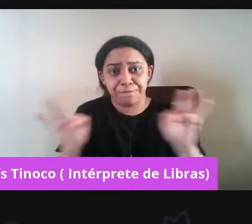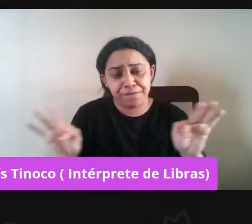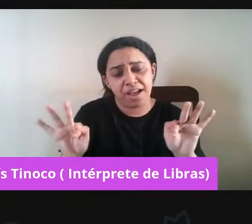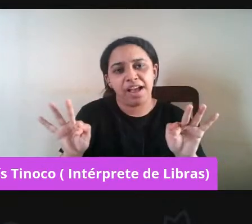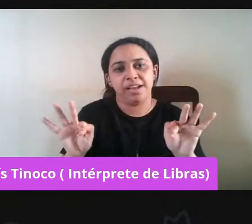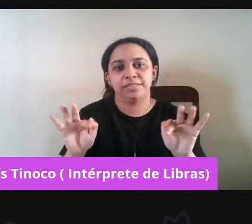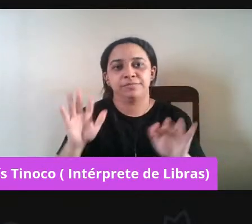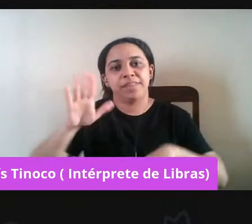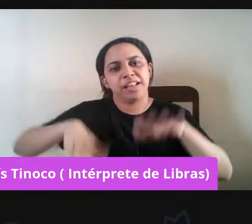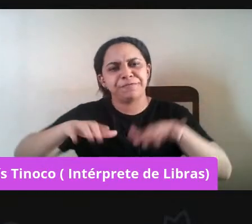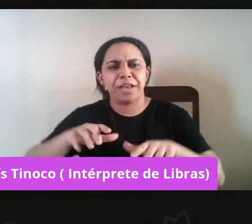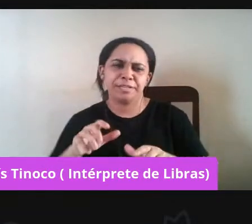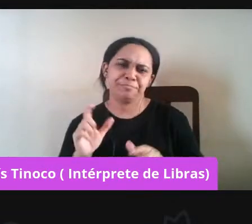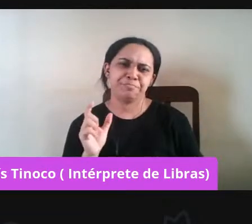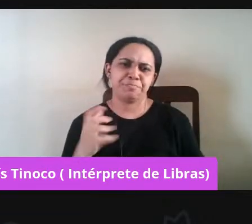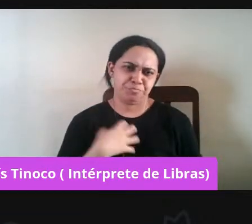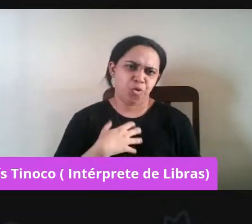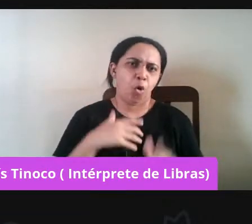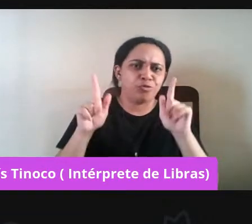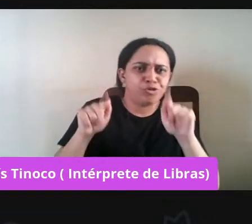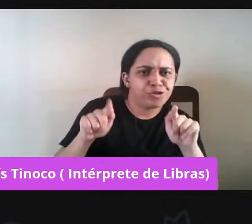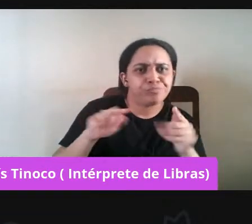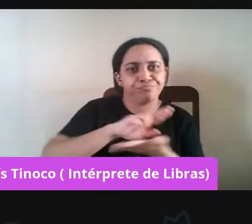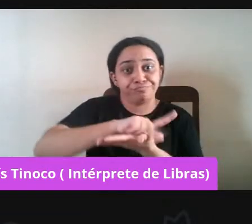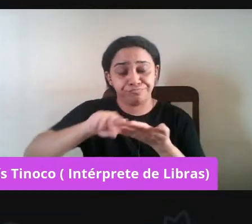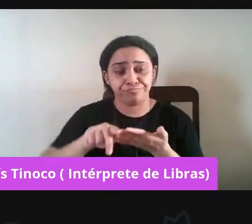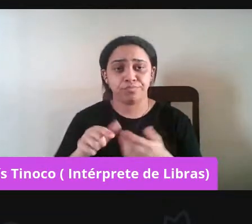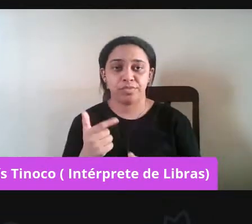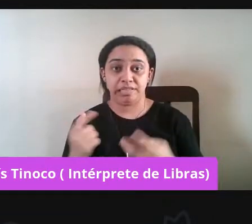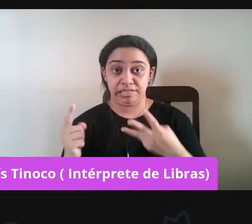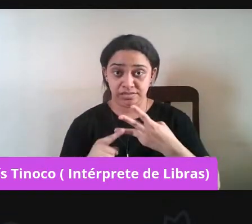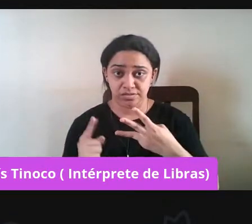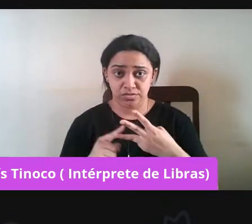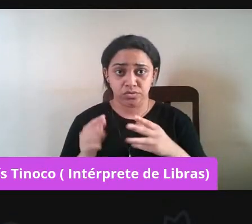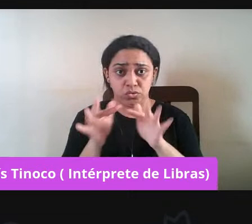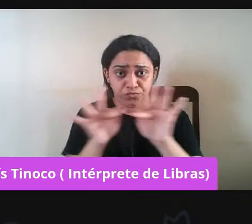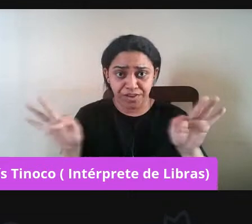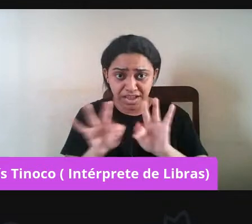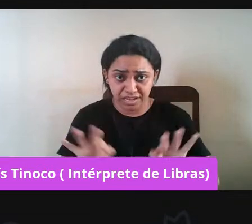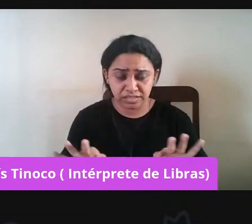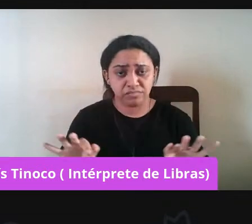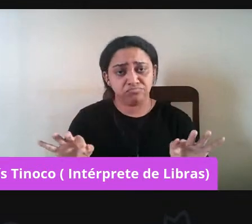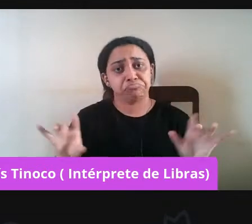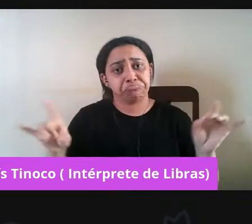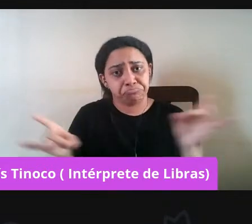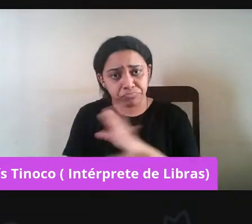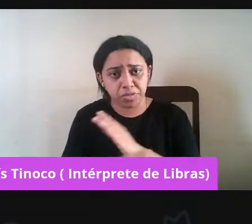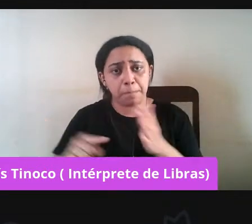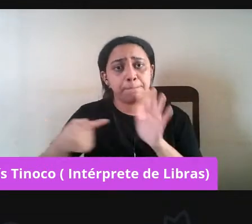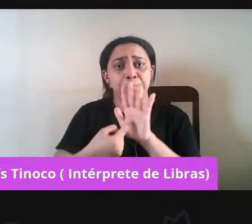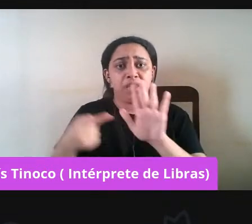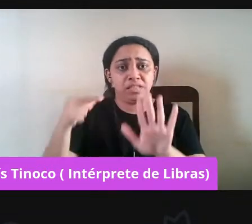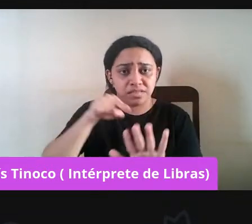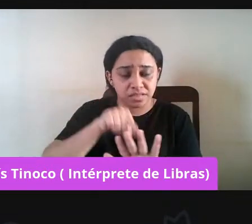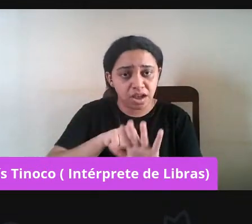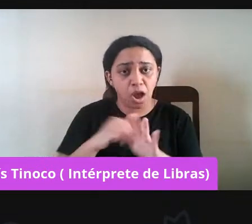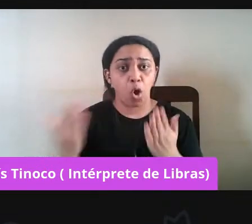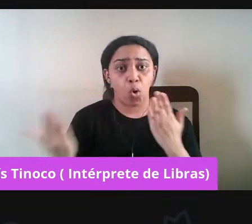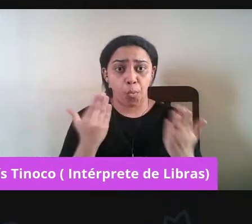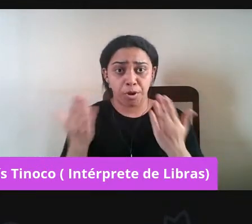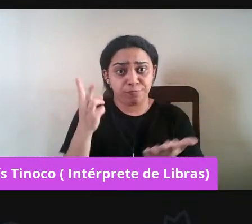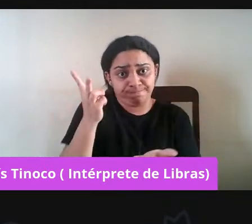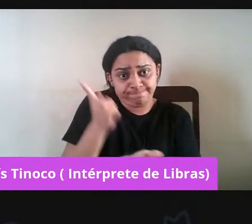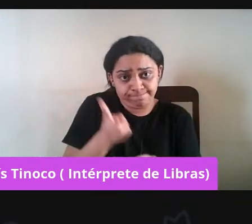vezes palavreado. Três, conjunto de frases feitas, locuções figuradas, metáforas e comparações